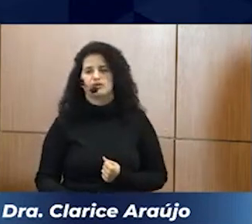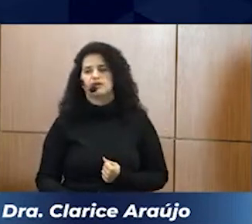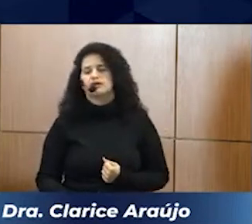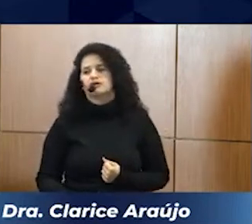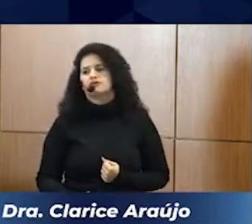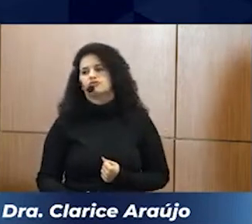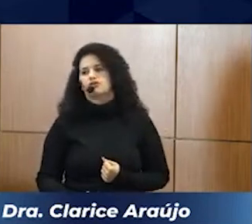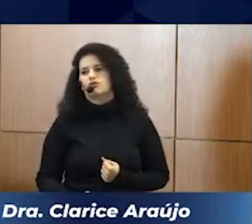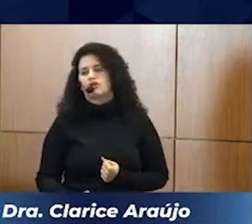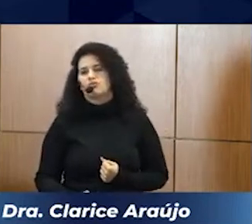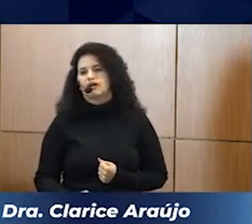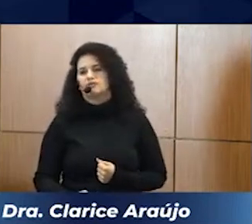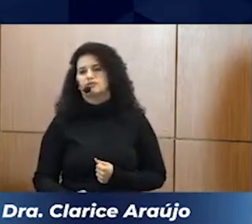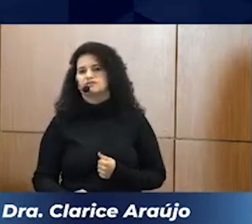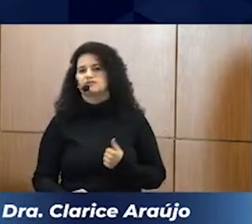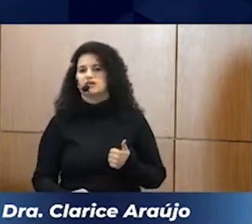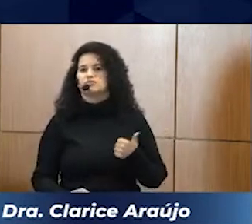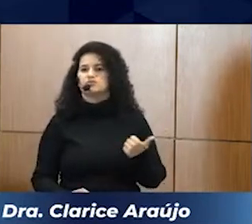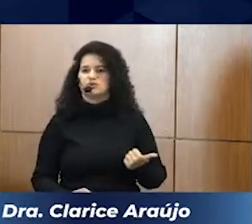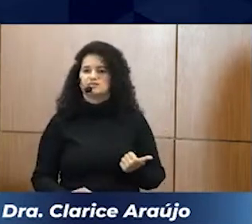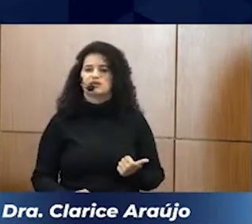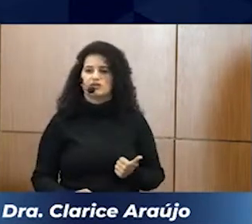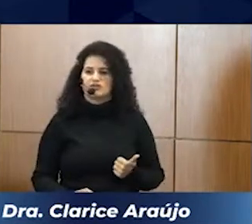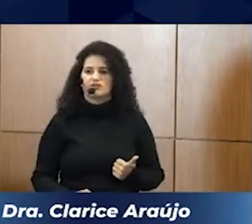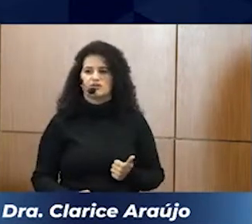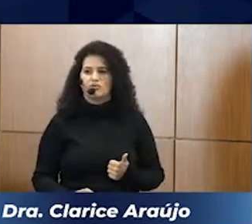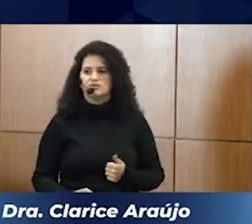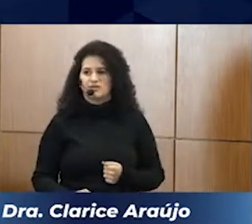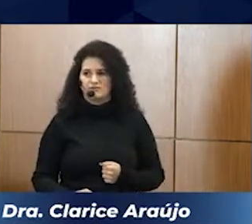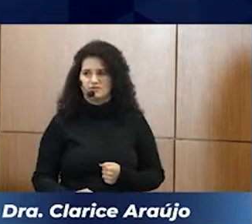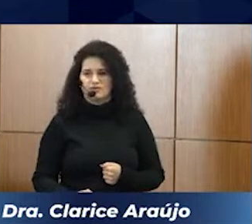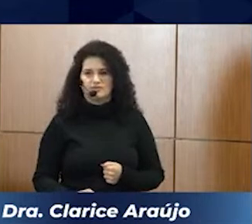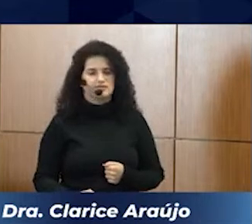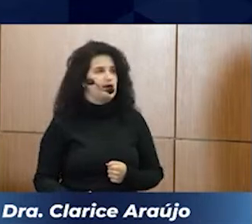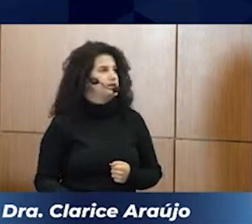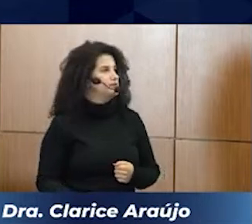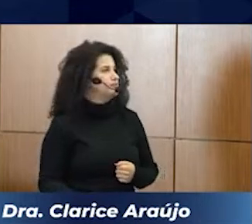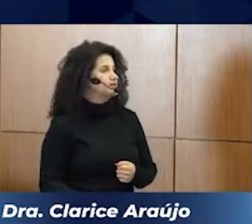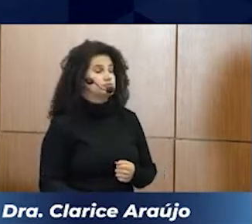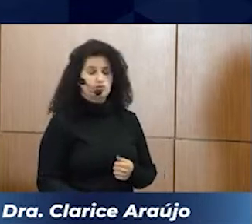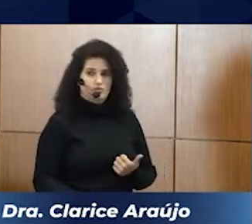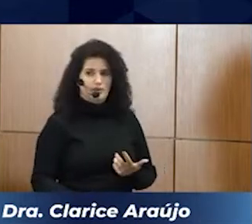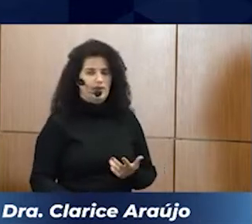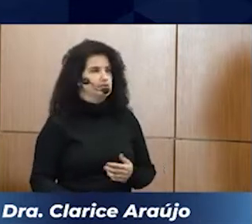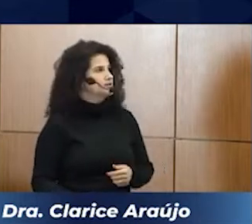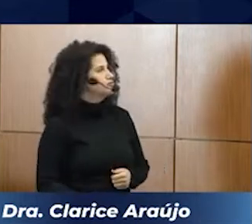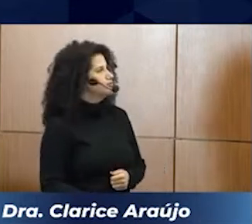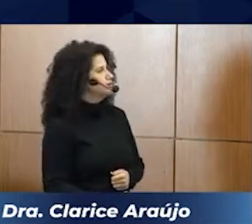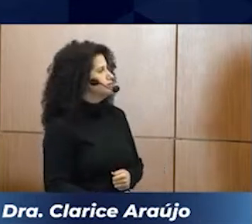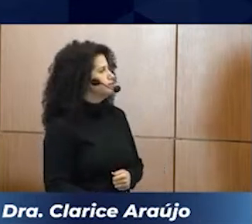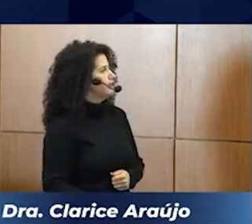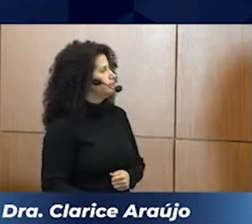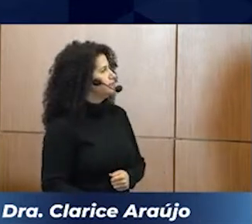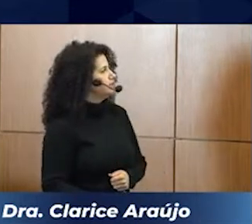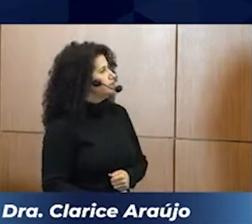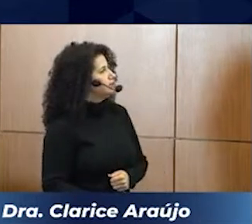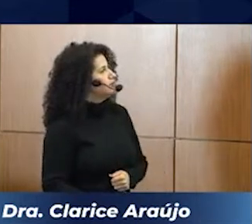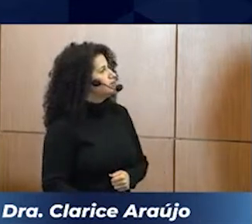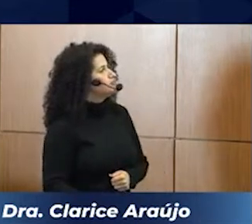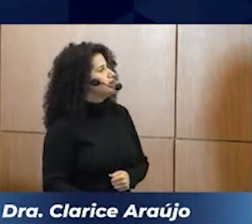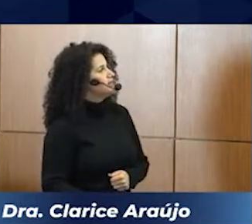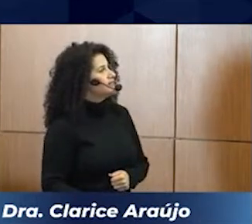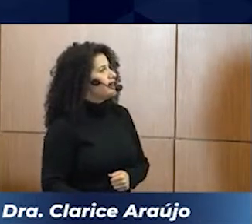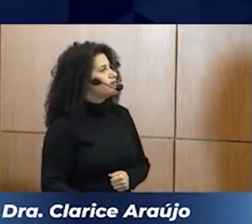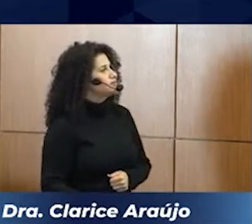grupo de colaboradoras, fizemos umas críticas, algumas revisões que saíram mesmo no American Journal. Né?